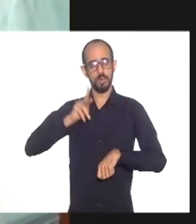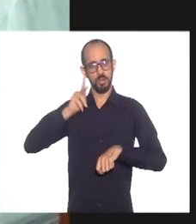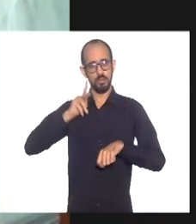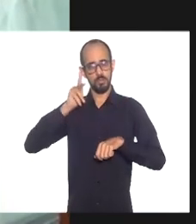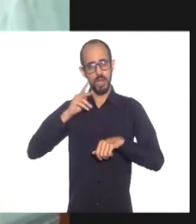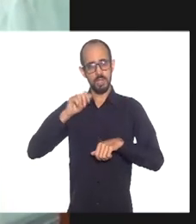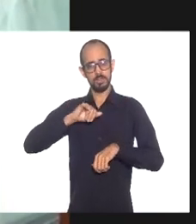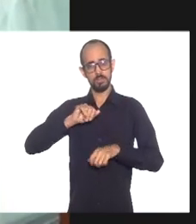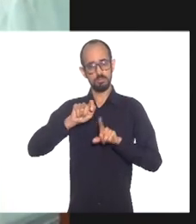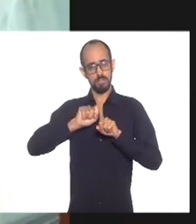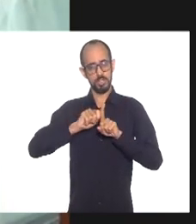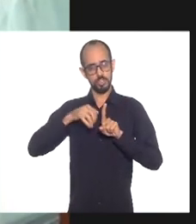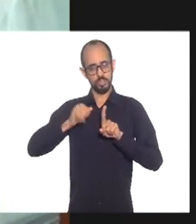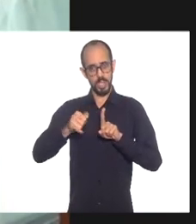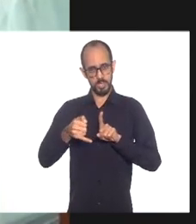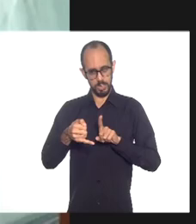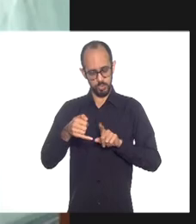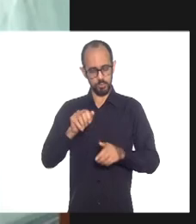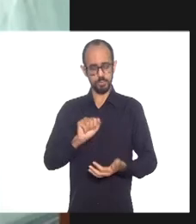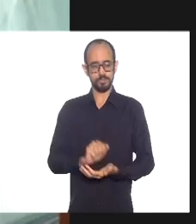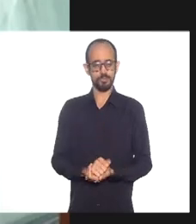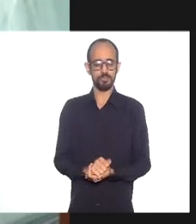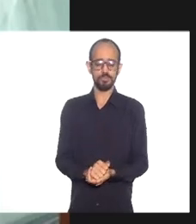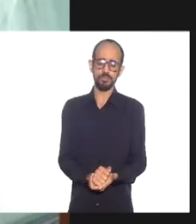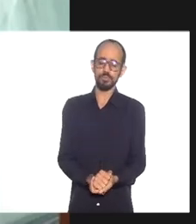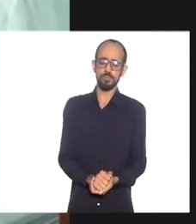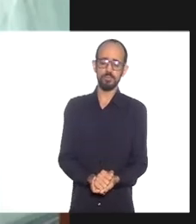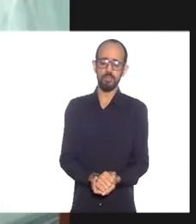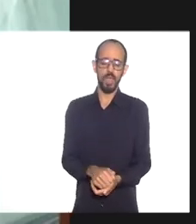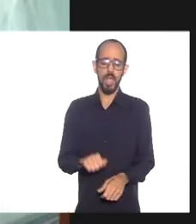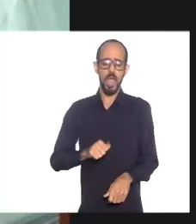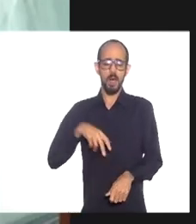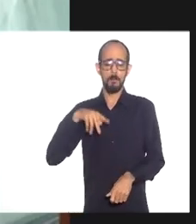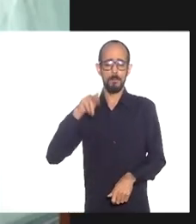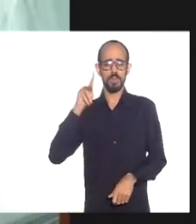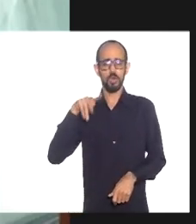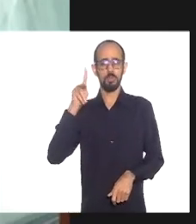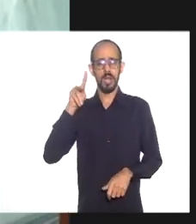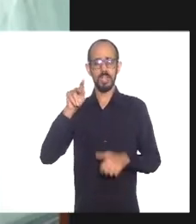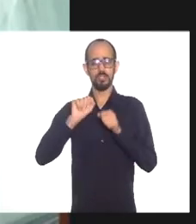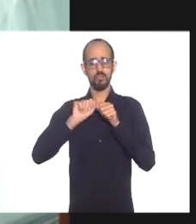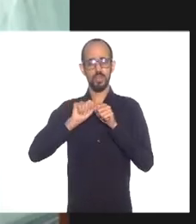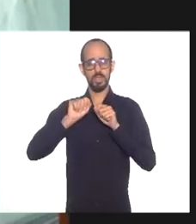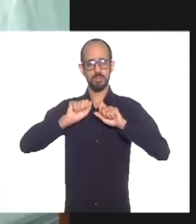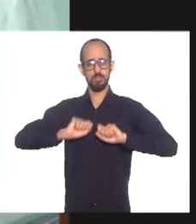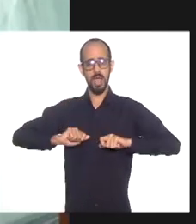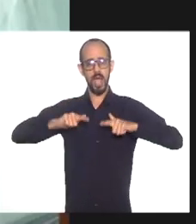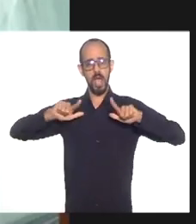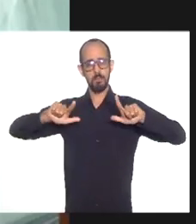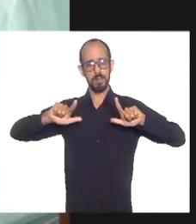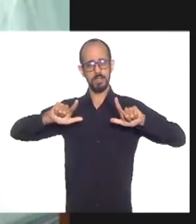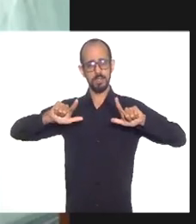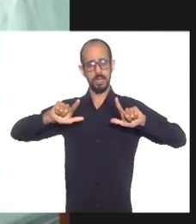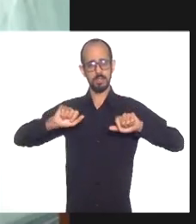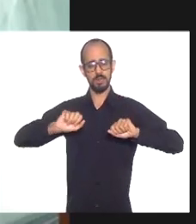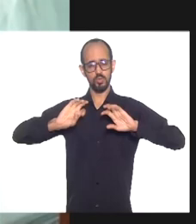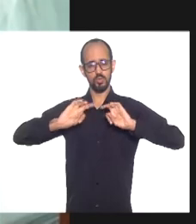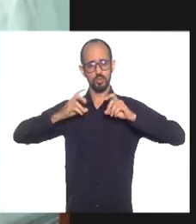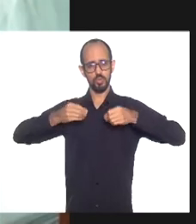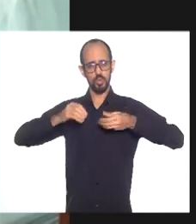ano, em janeiro, e a Petrobras fez uma apresentação do seu desempenho, dos